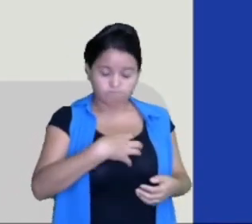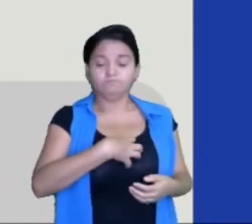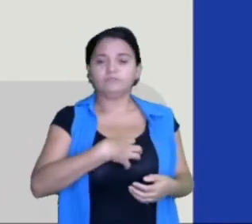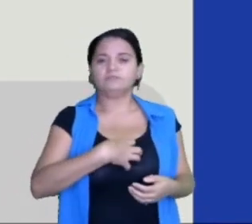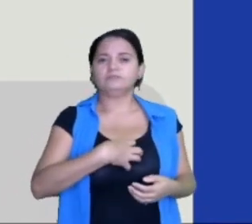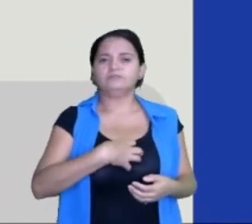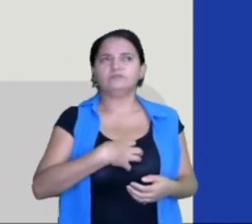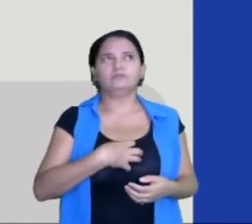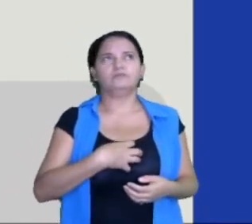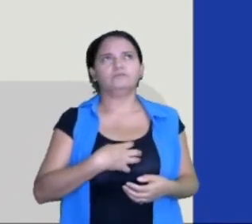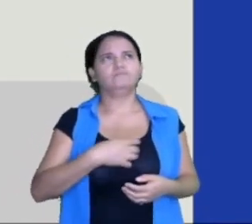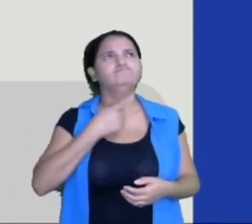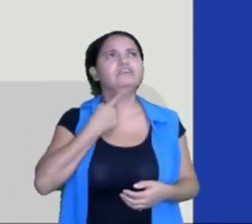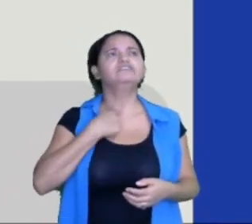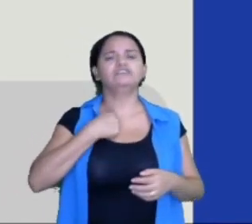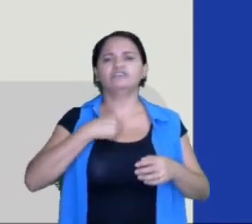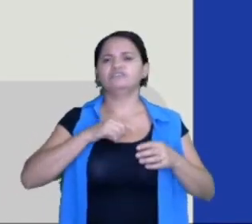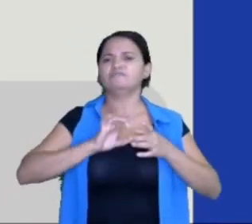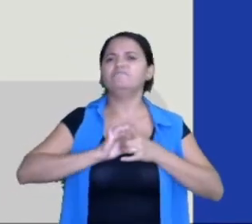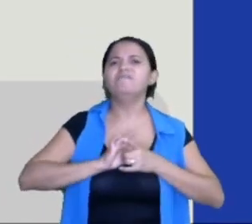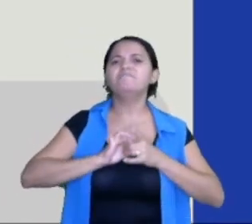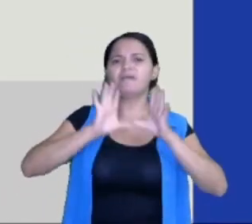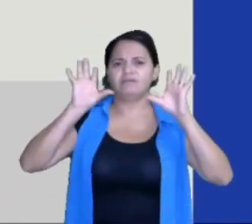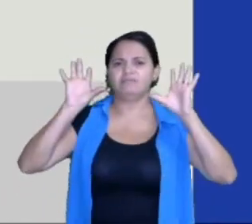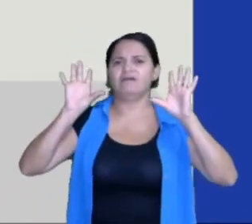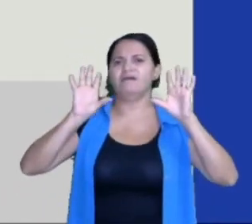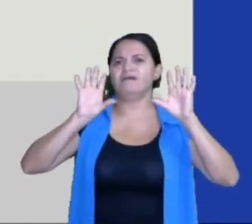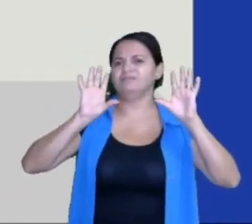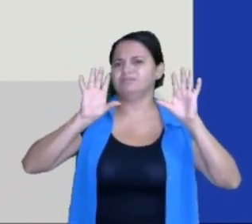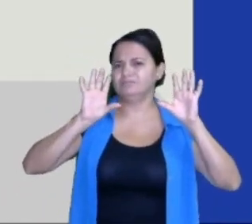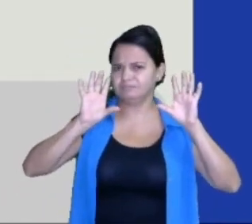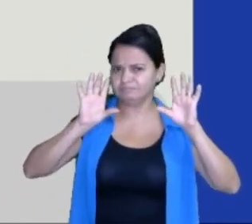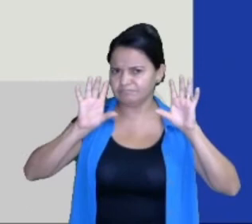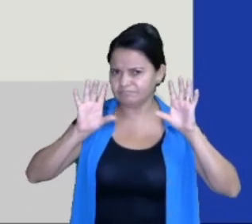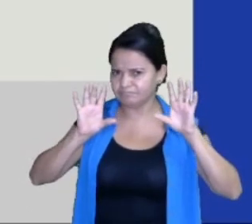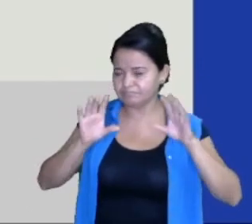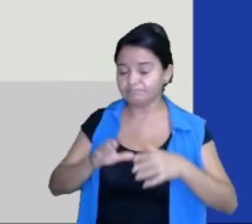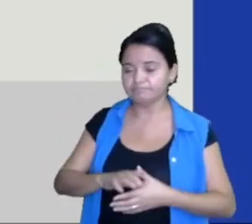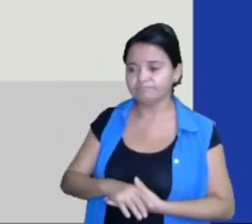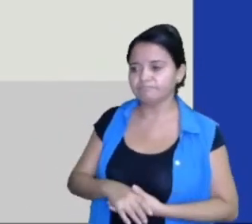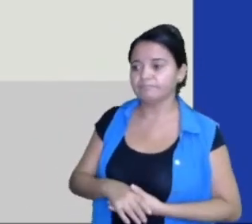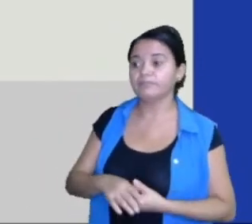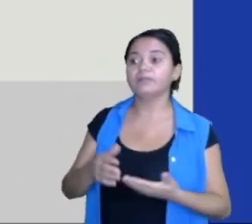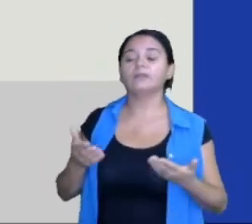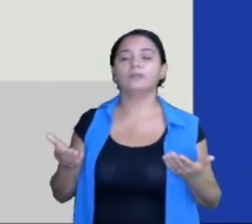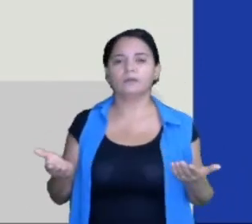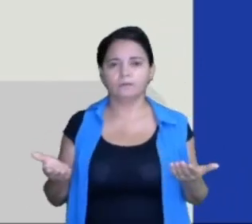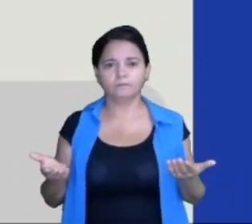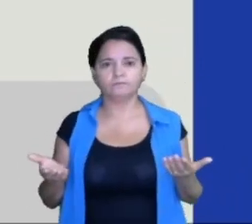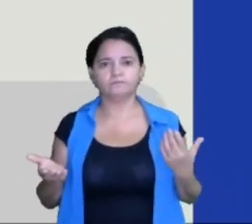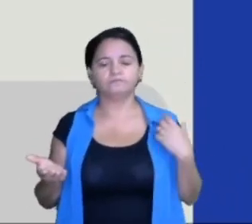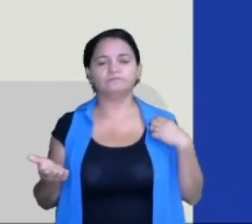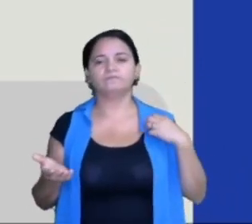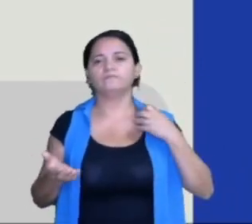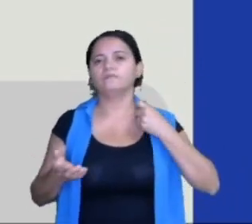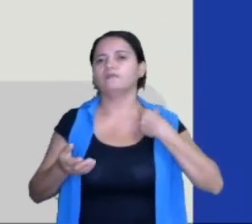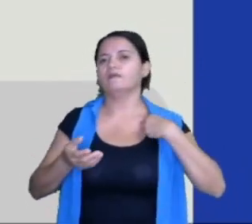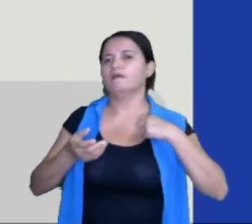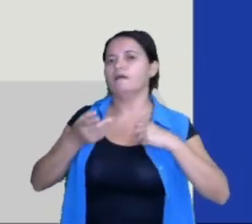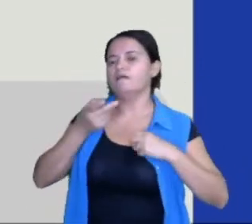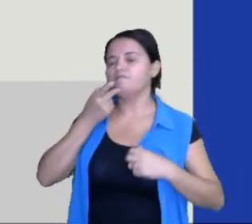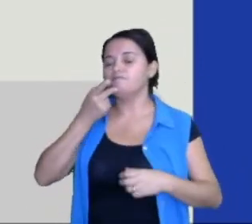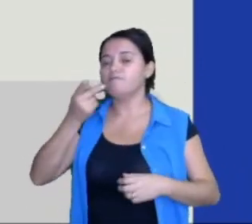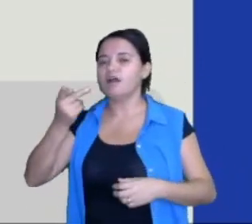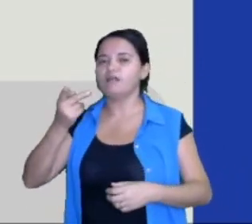ter uma liberdade plena. Tá? Então, eles promovem a independência